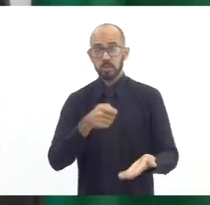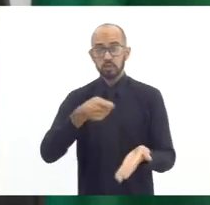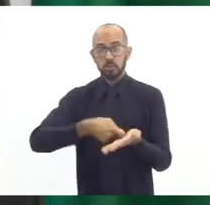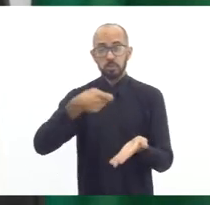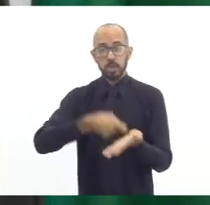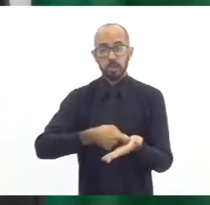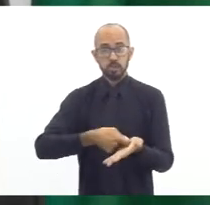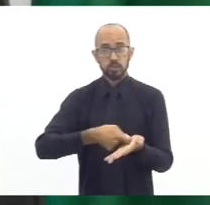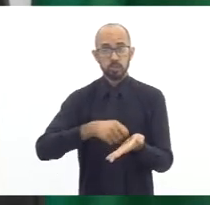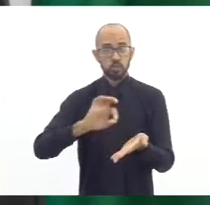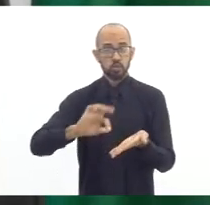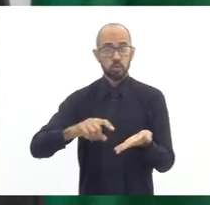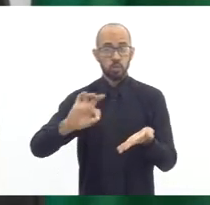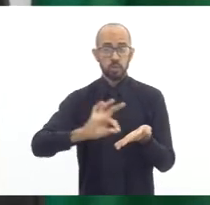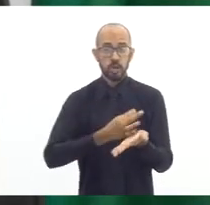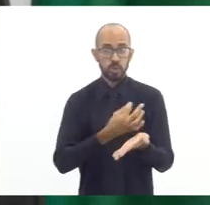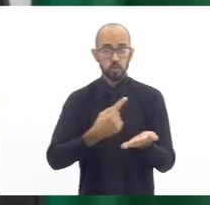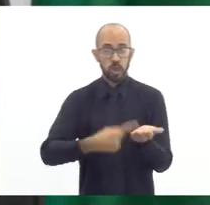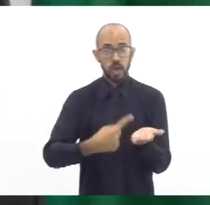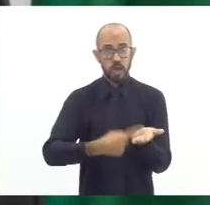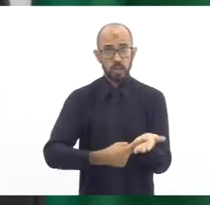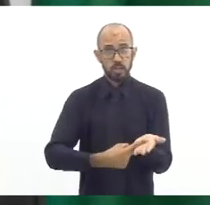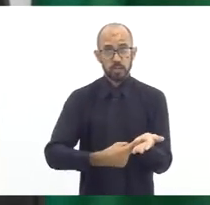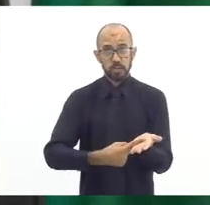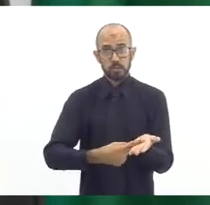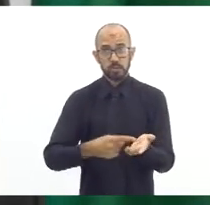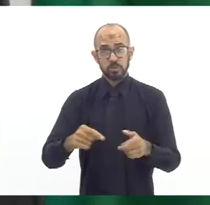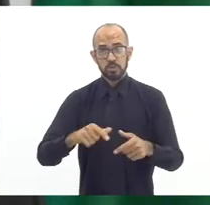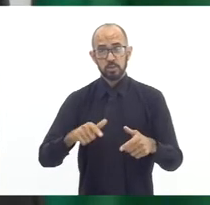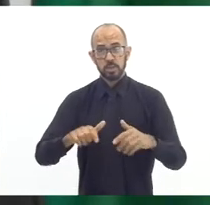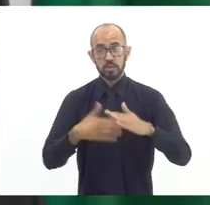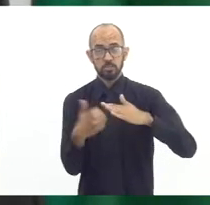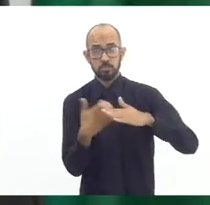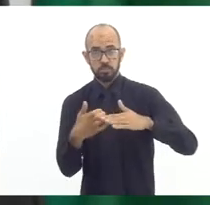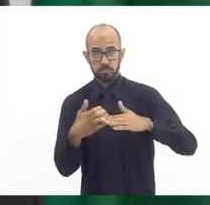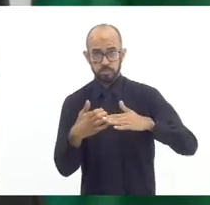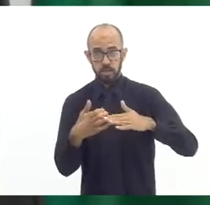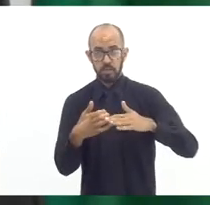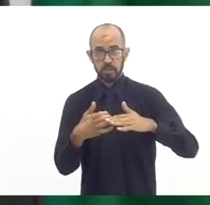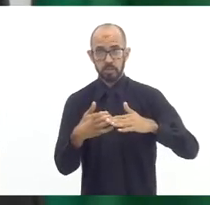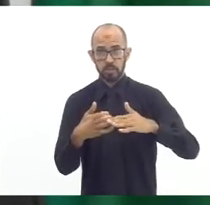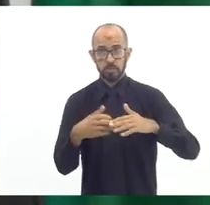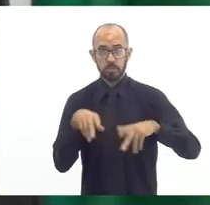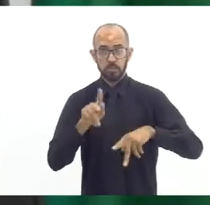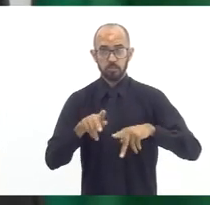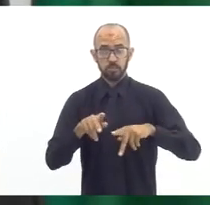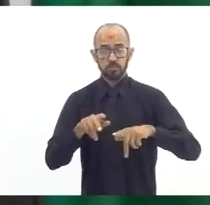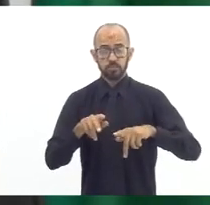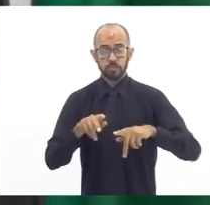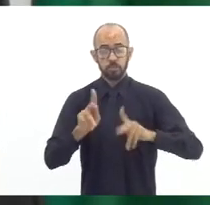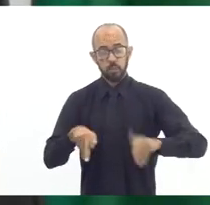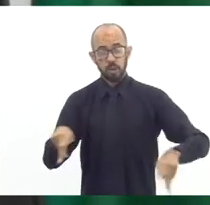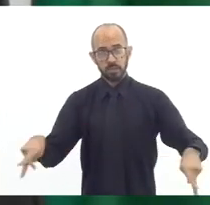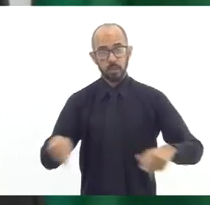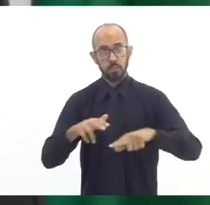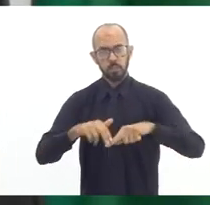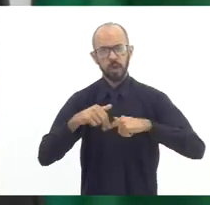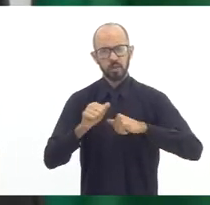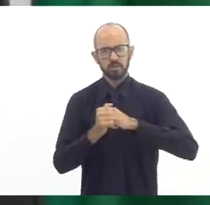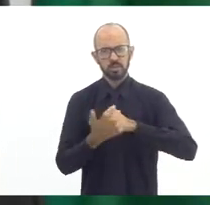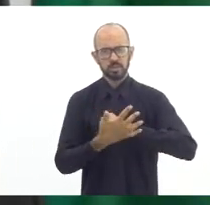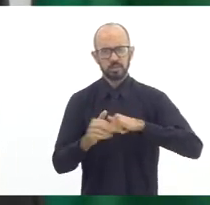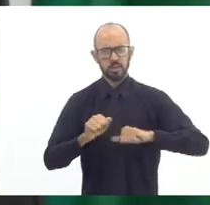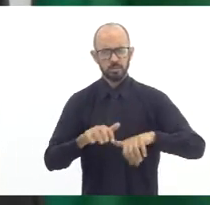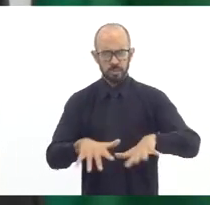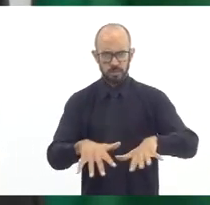obrigações contratuais dos operadores de transporte público de passageiro em razão da pandemia. E aí fala